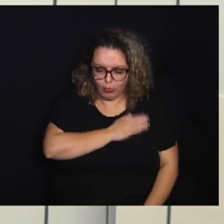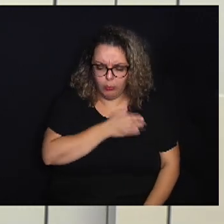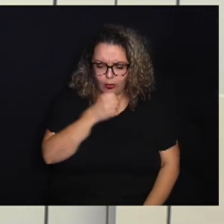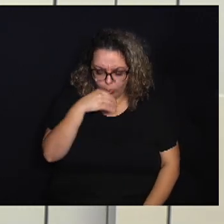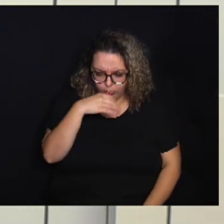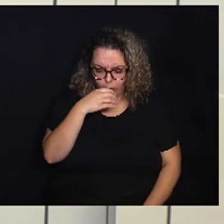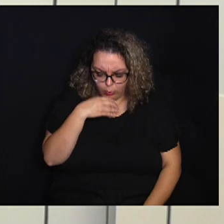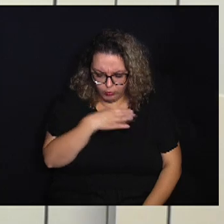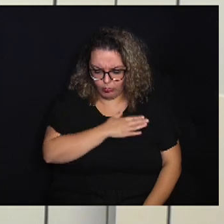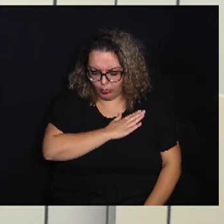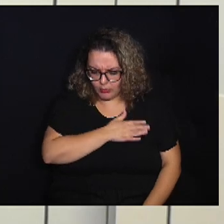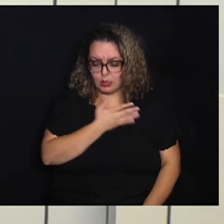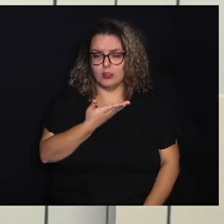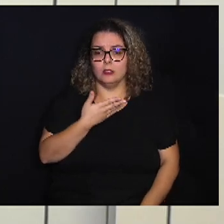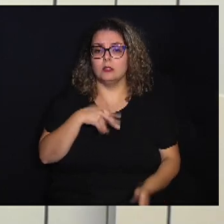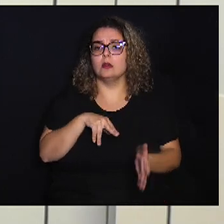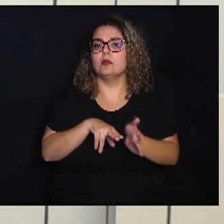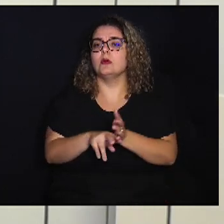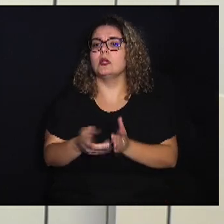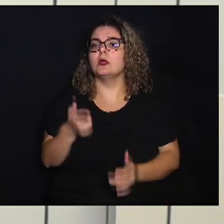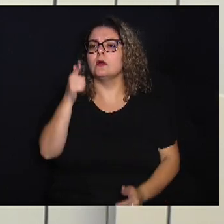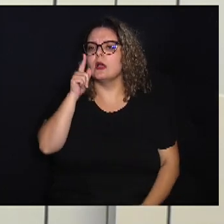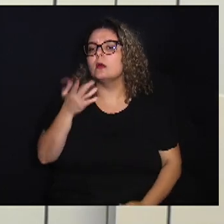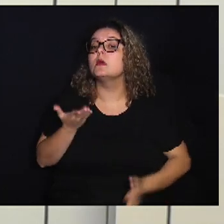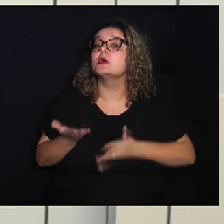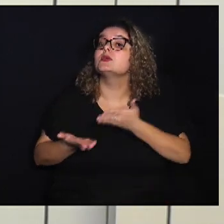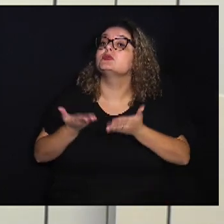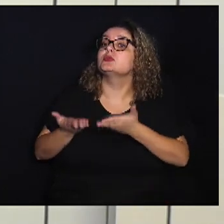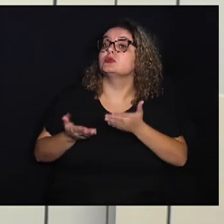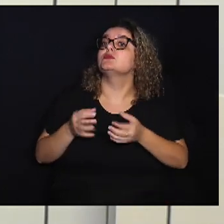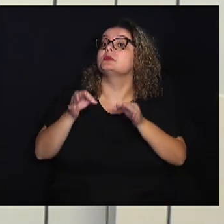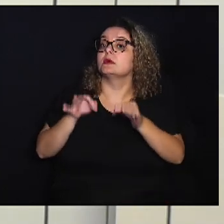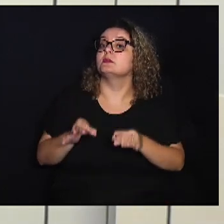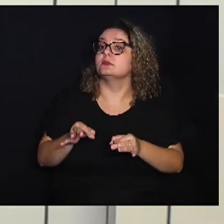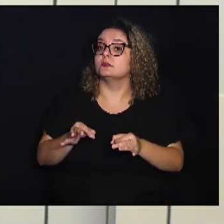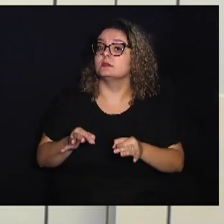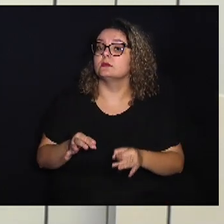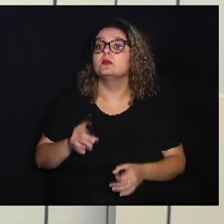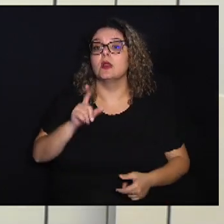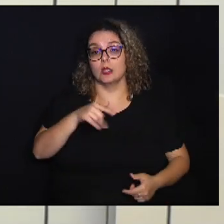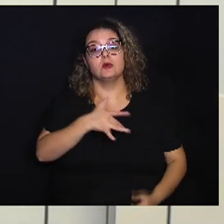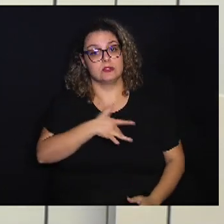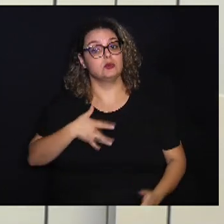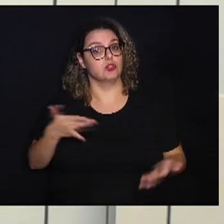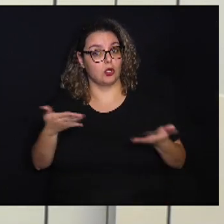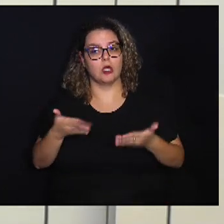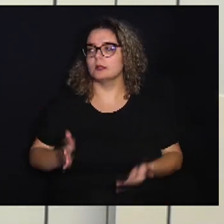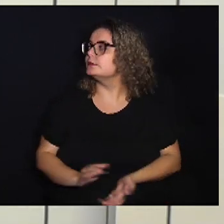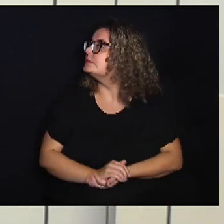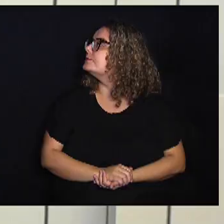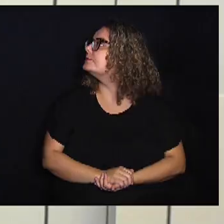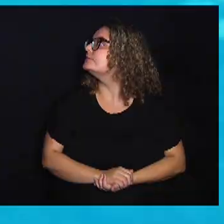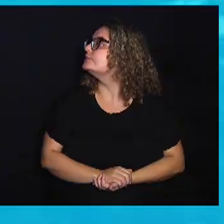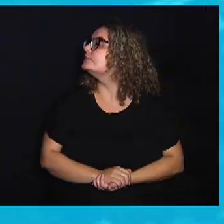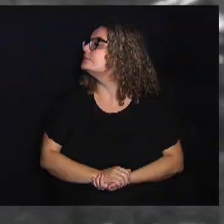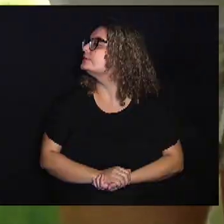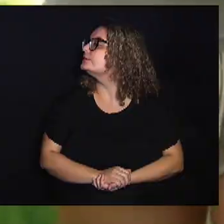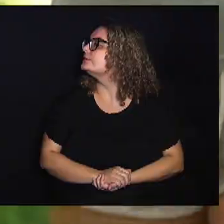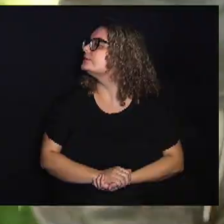fazer o diagnóstico para buscar o tratamento adequado. É o Saúde Agora.